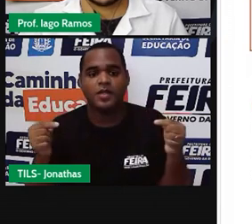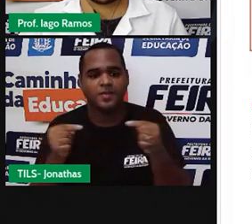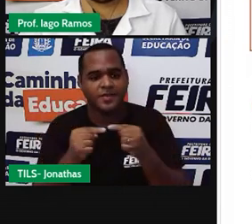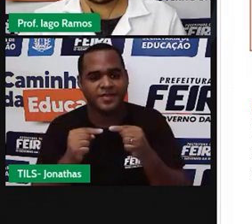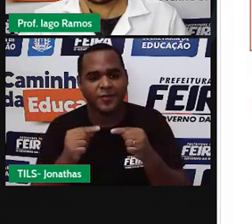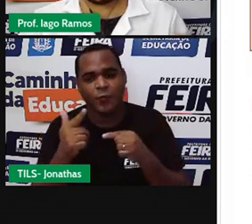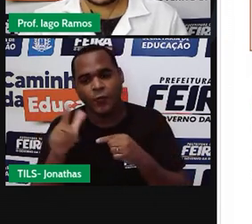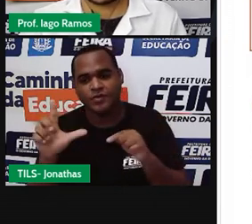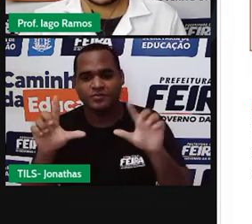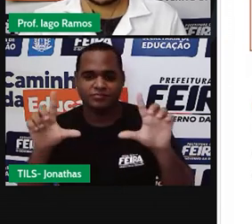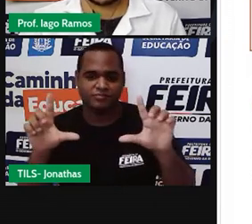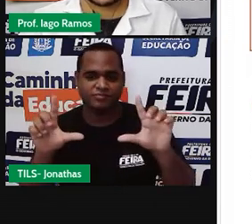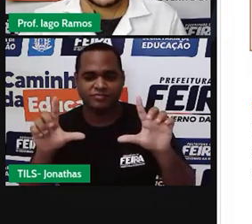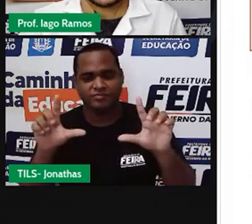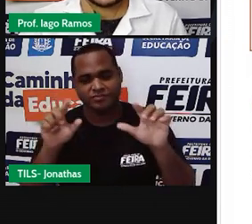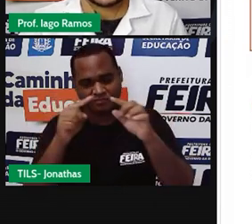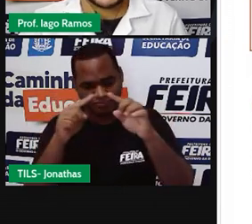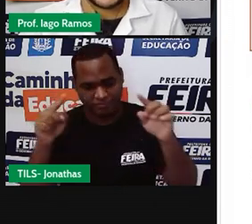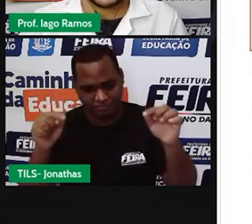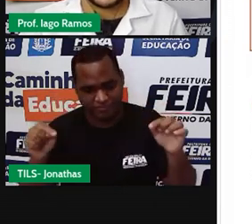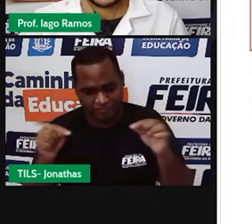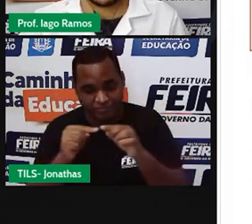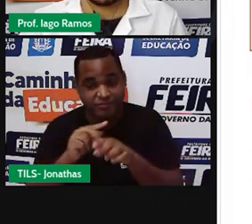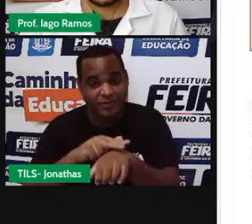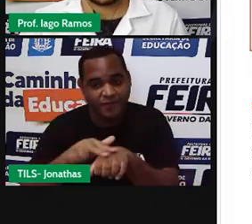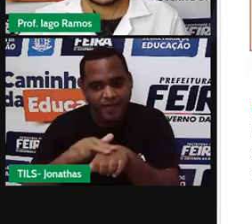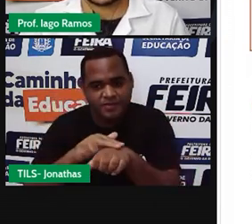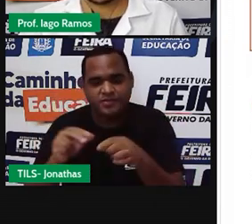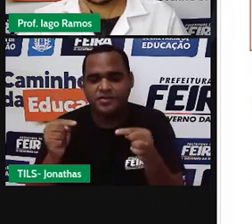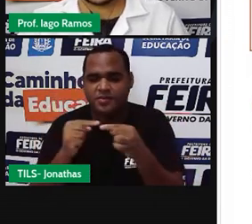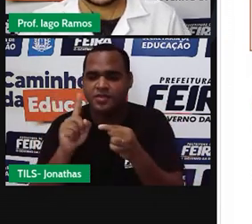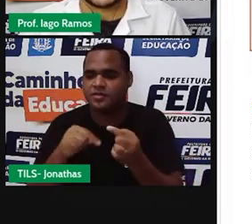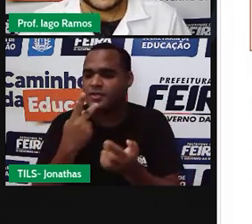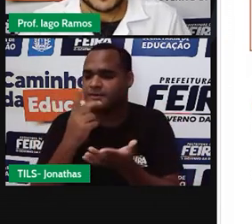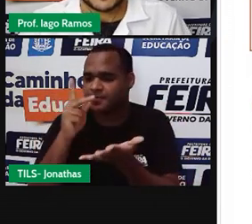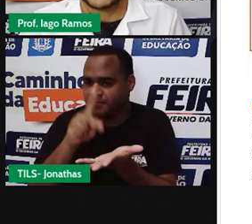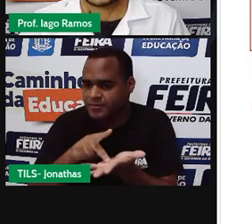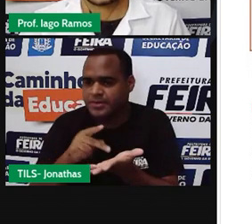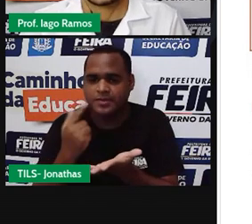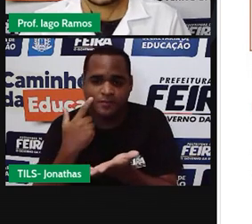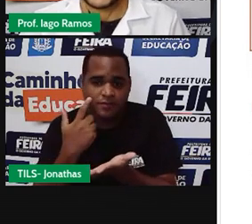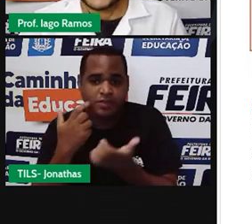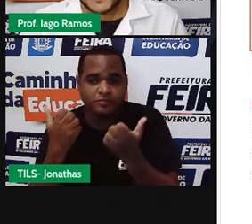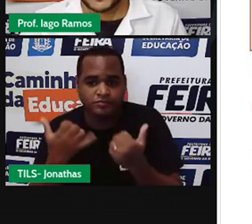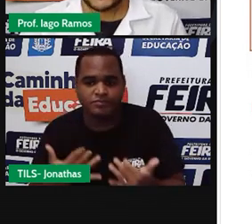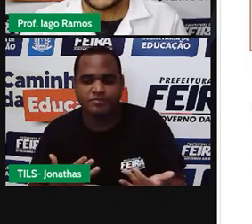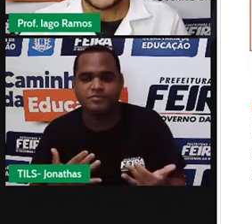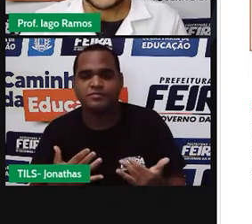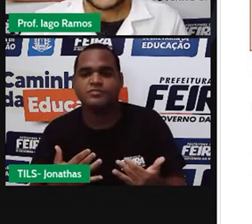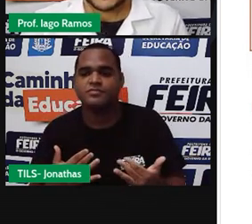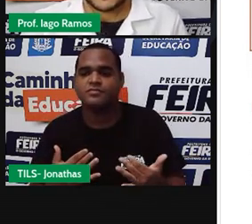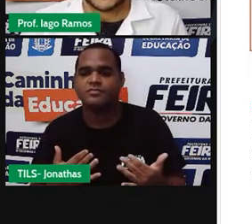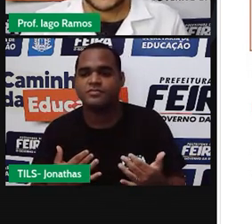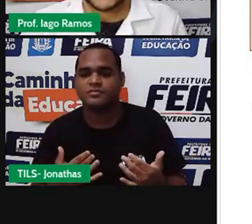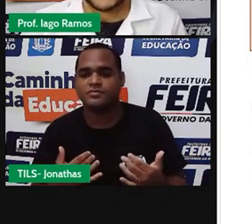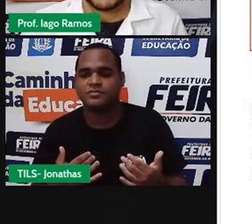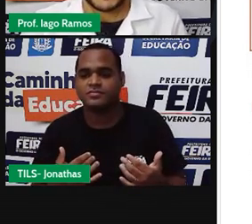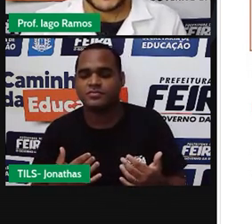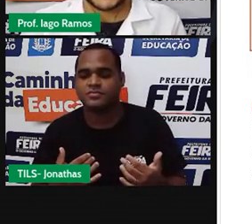quadrado Zinho Verde vai significar tá uma placa de grama certo